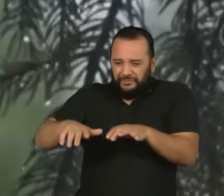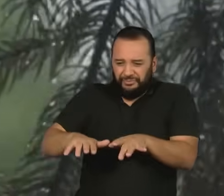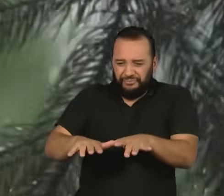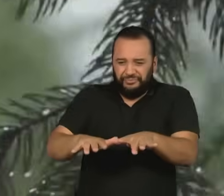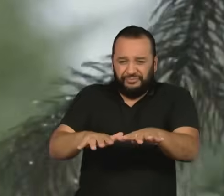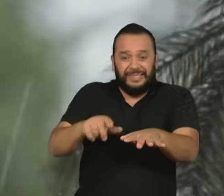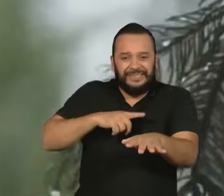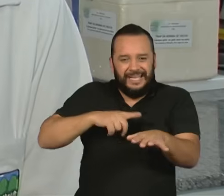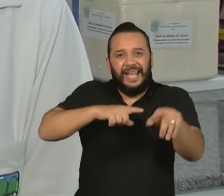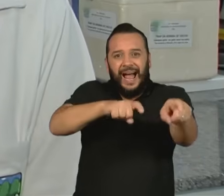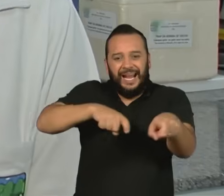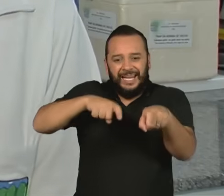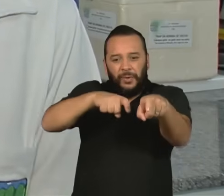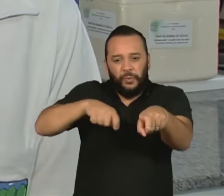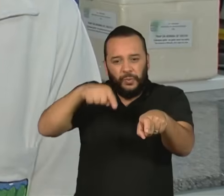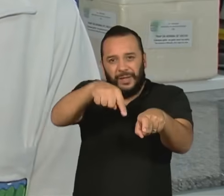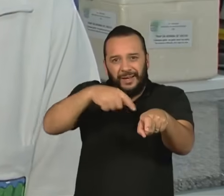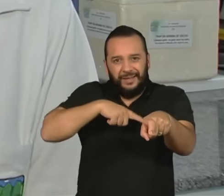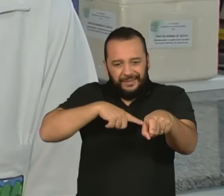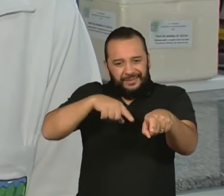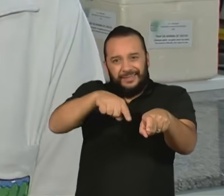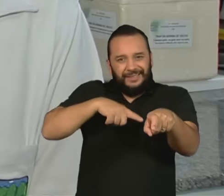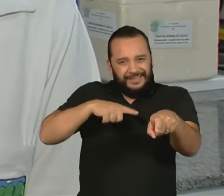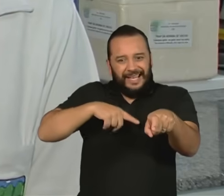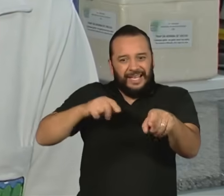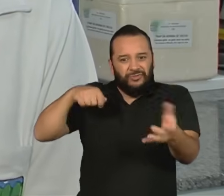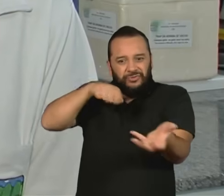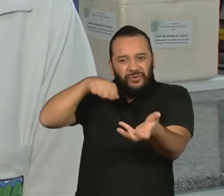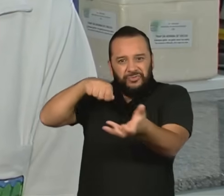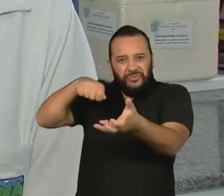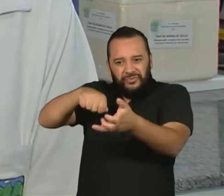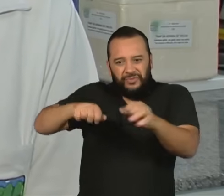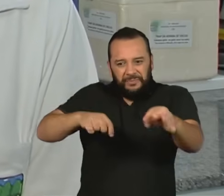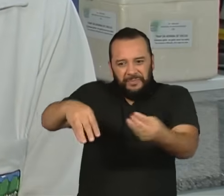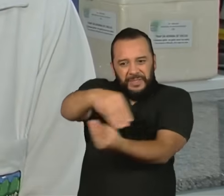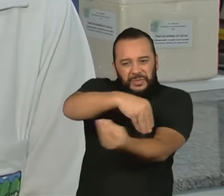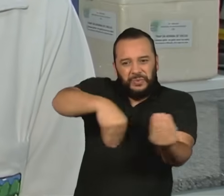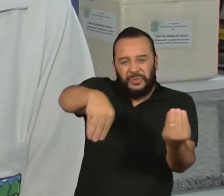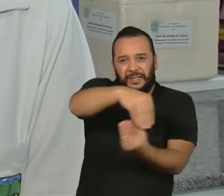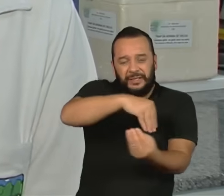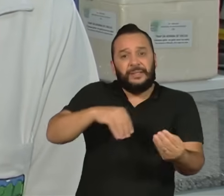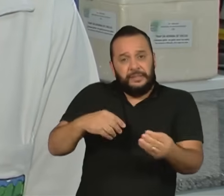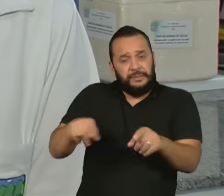atividade agrícola maior, Campinas fica ali no meio termo